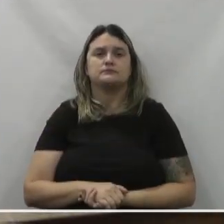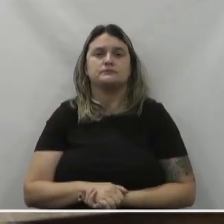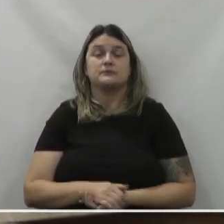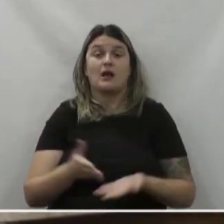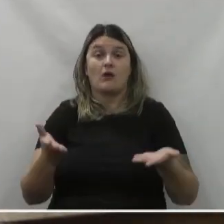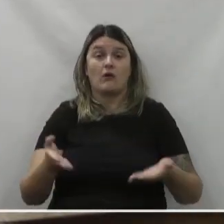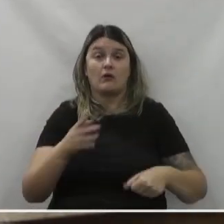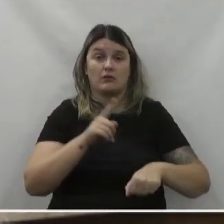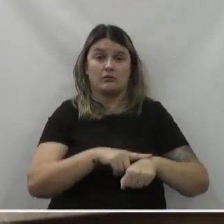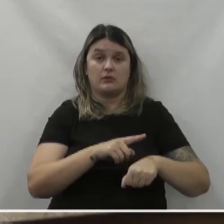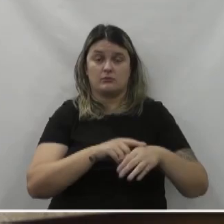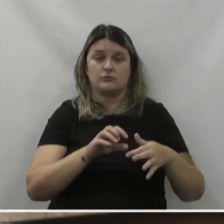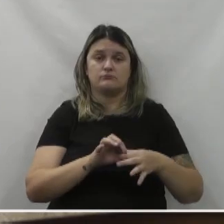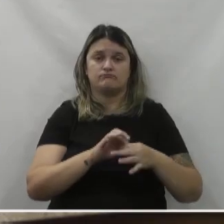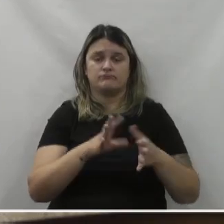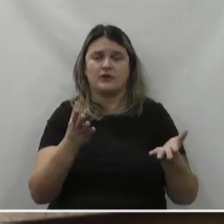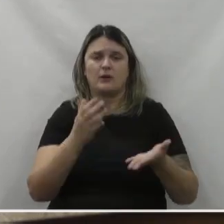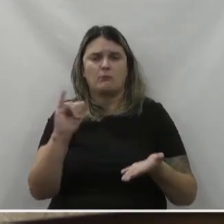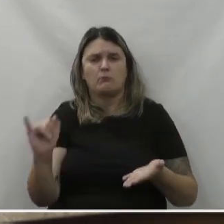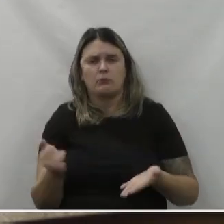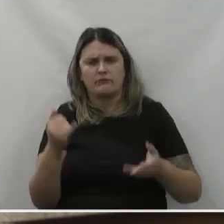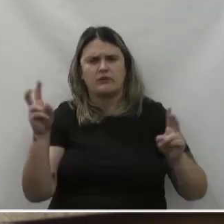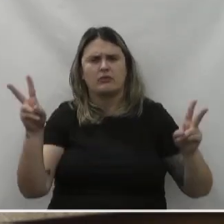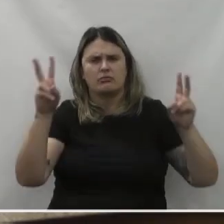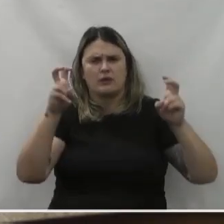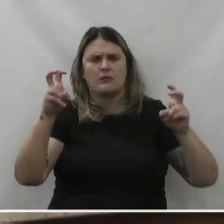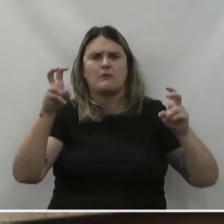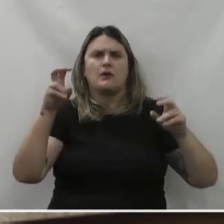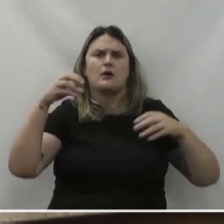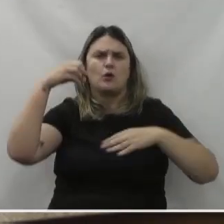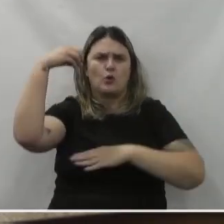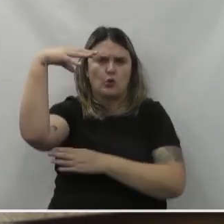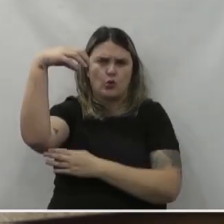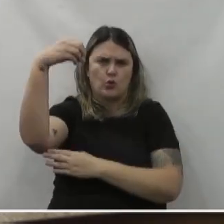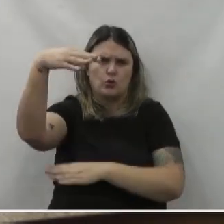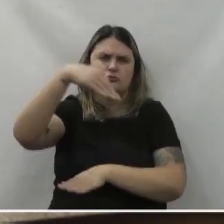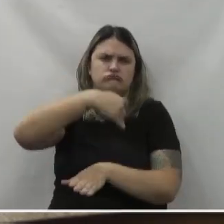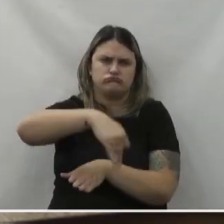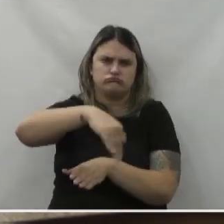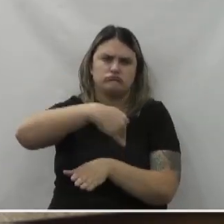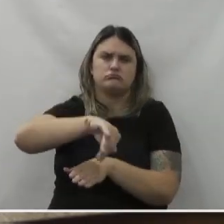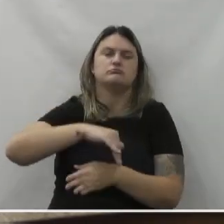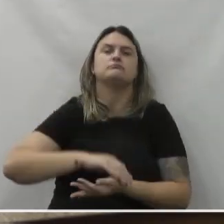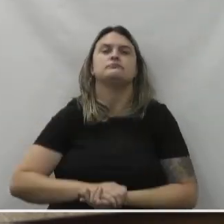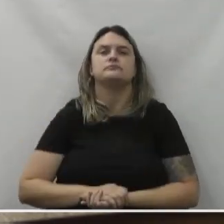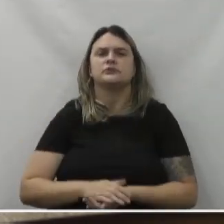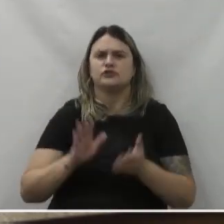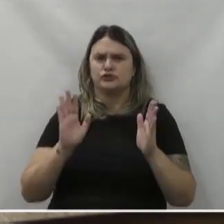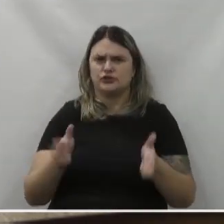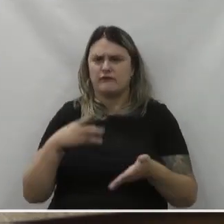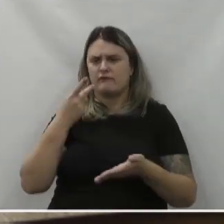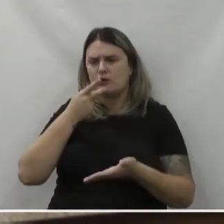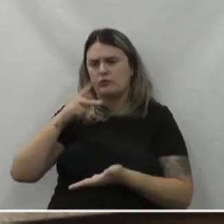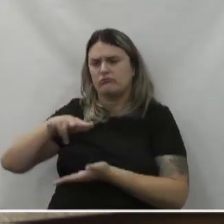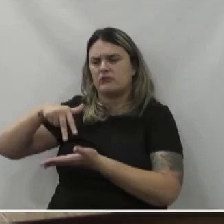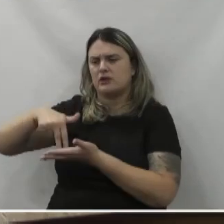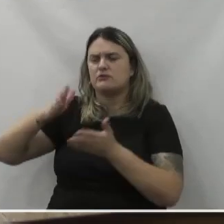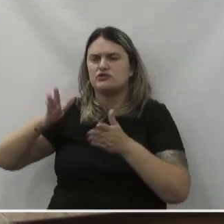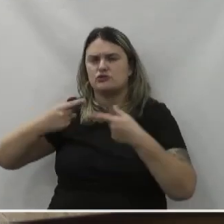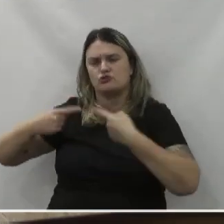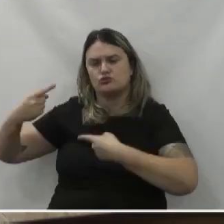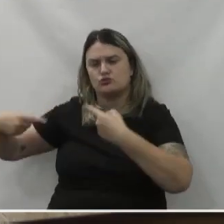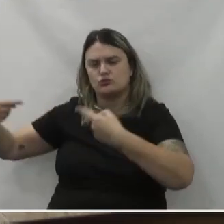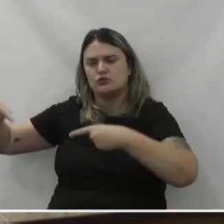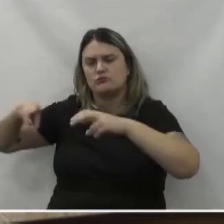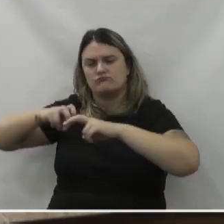na palavra livre vou abordar o tema da iluminação pública, que foi comentado na tribuna e também pelo